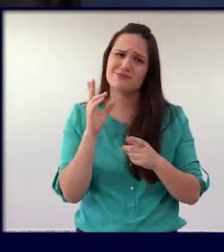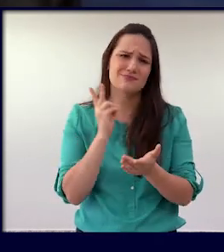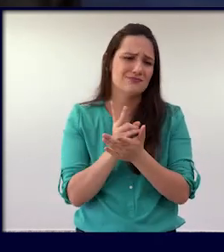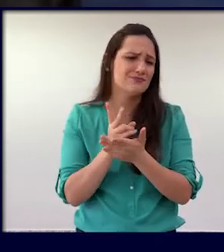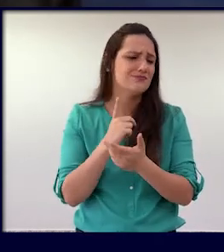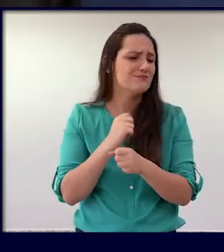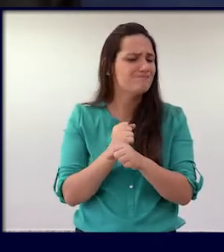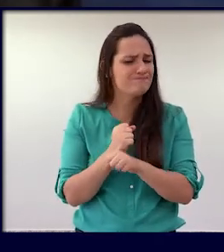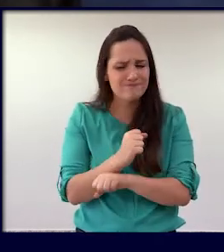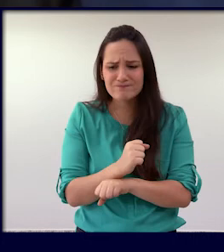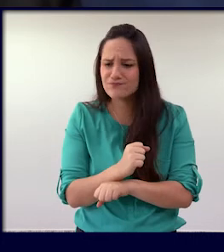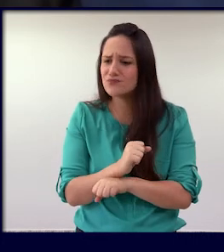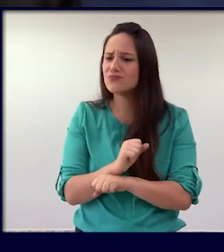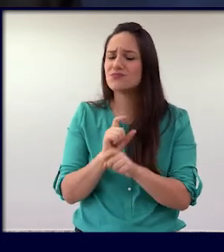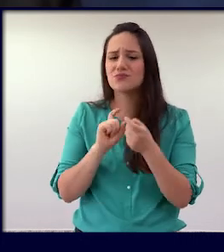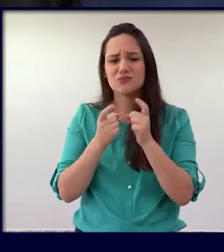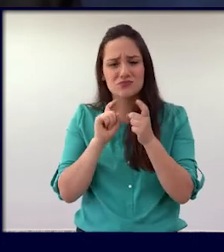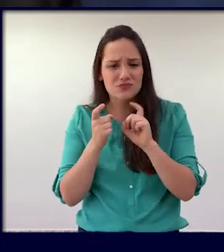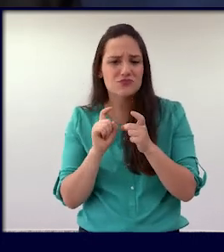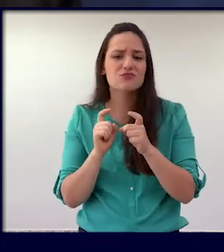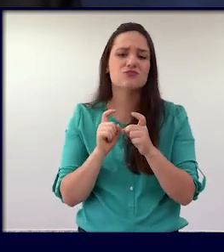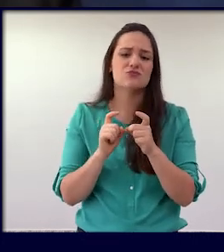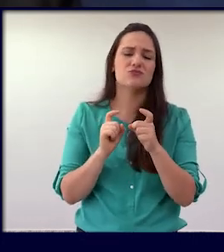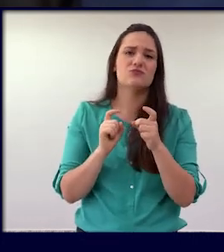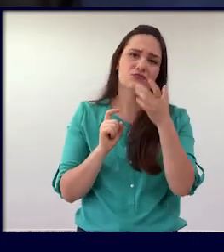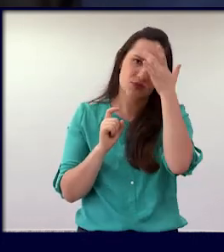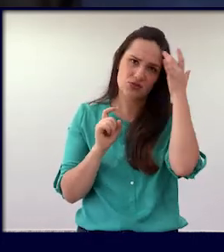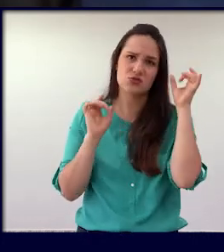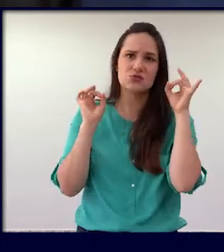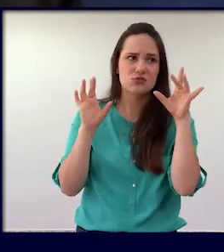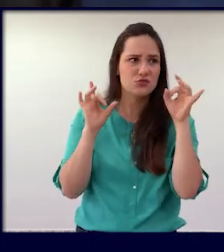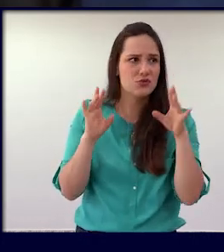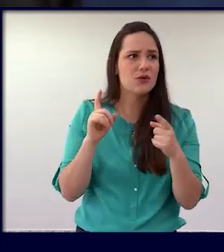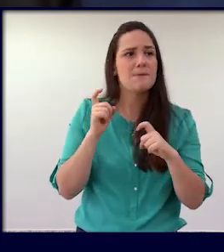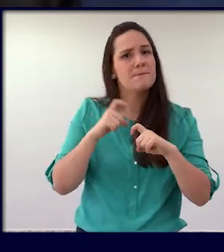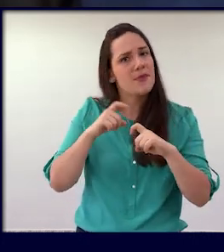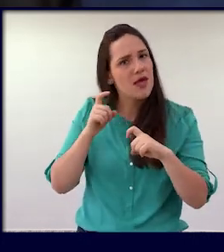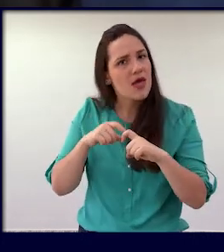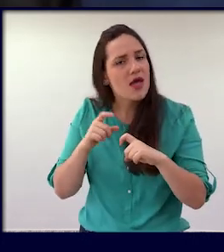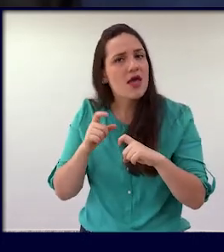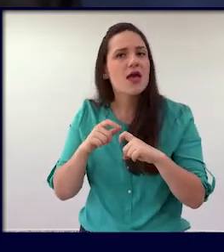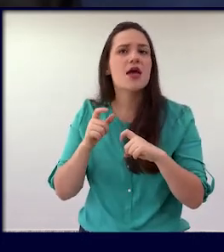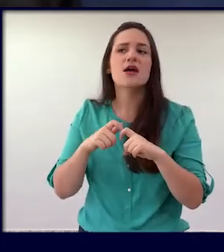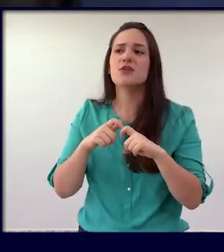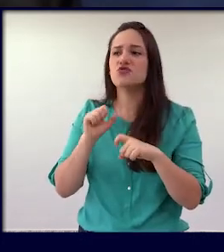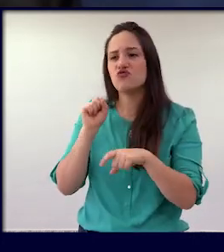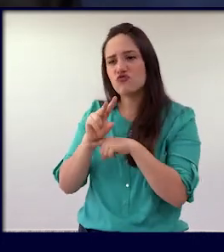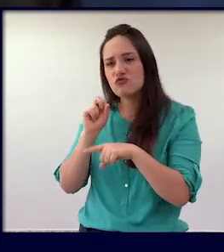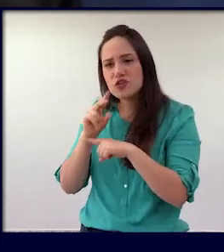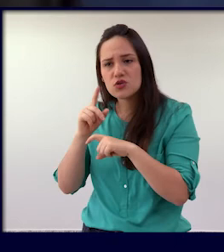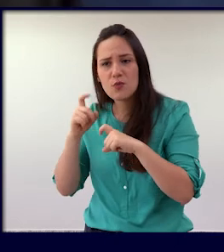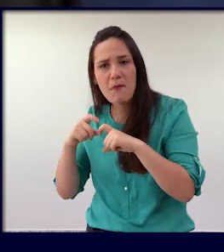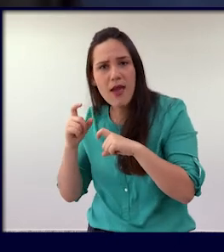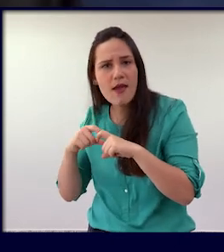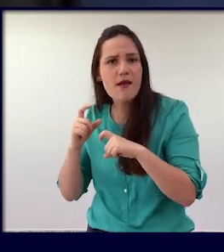O TSE tem se debruçado em reuniões com especialistas, com médicos,